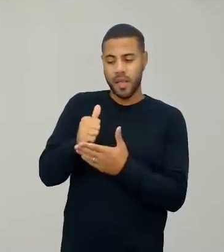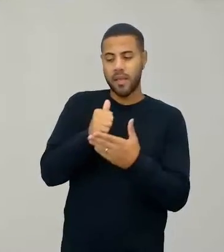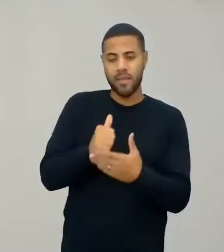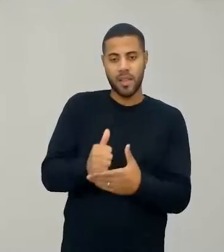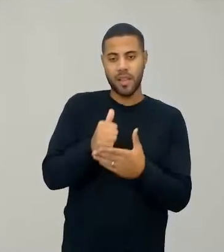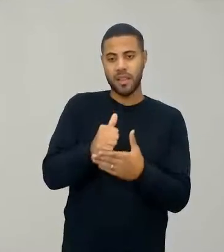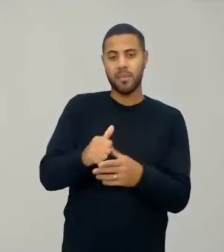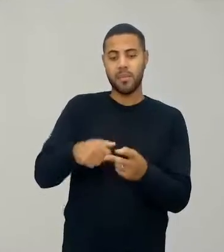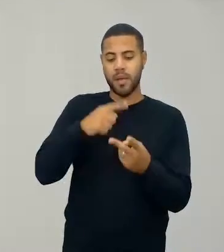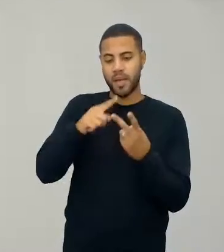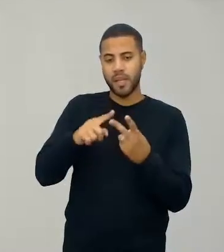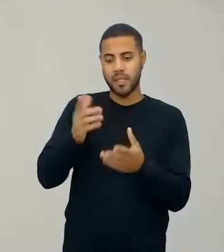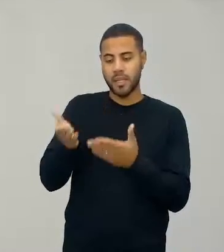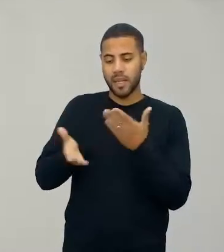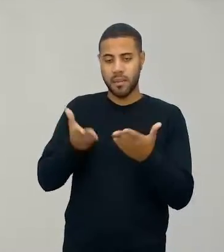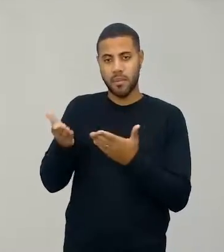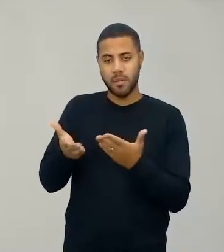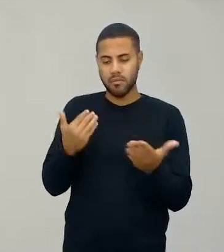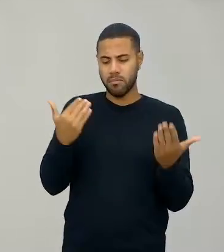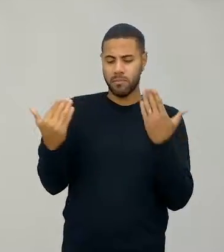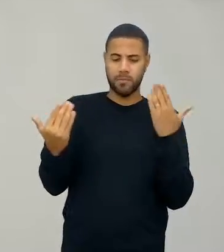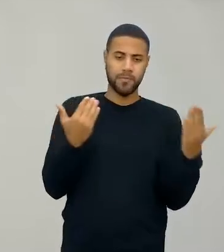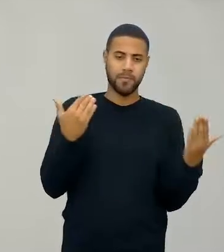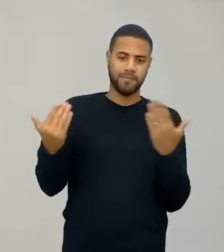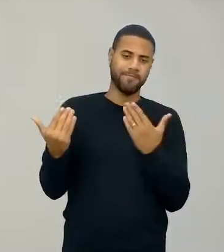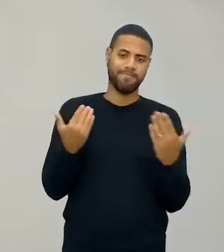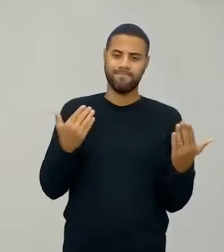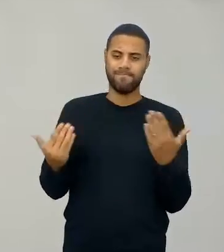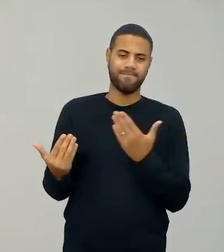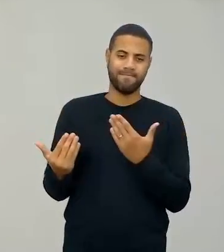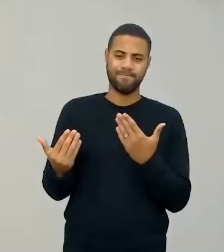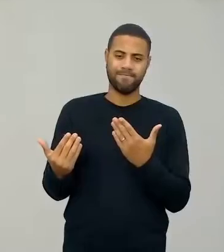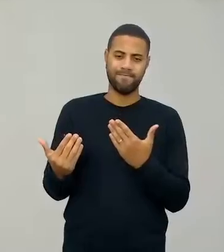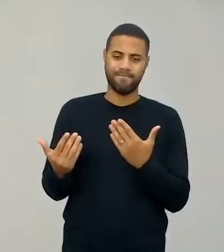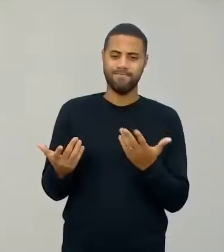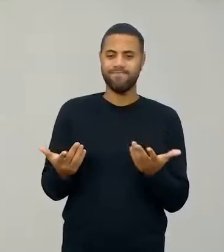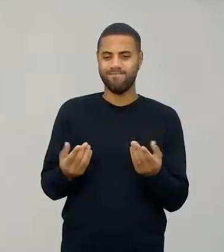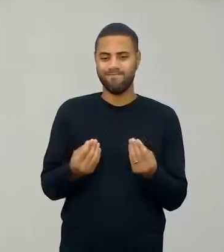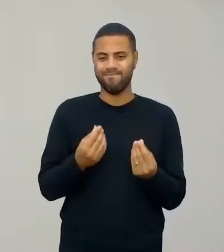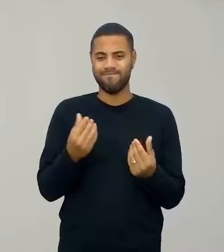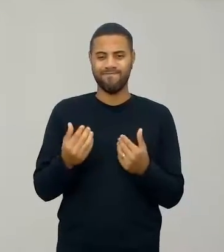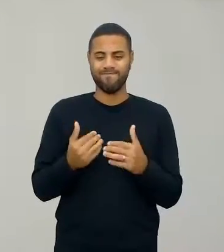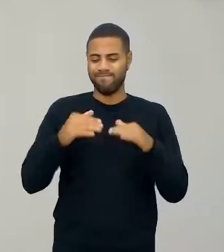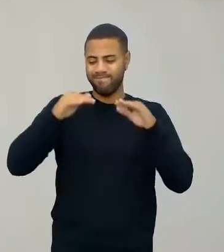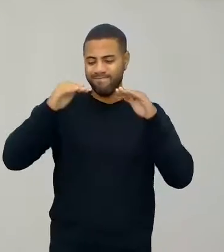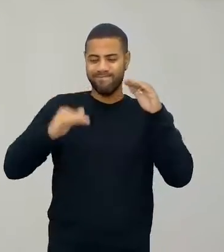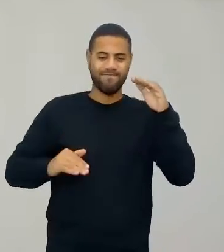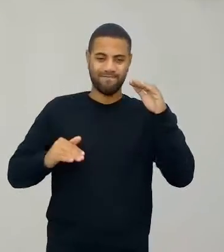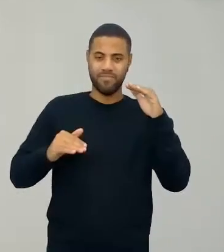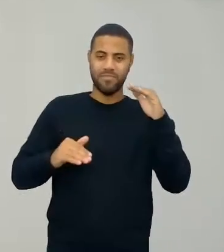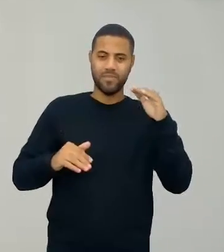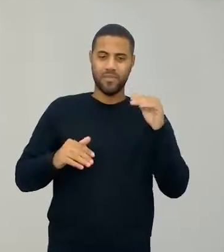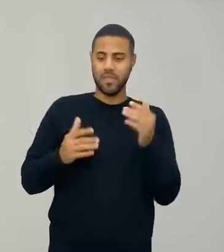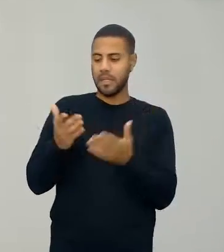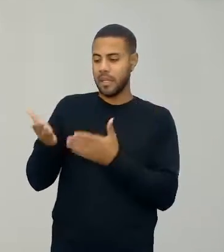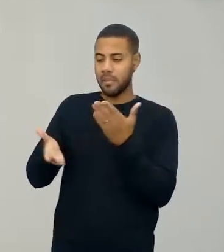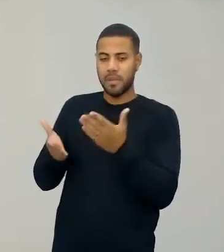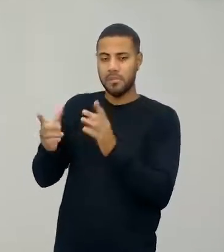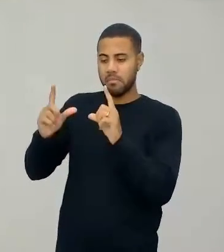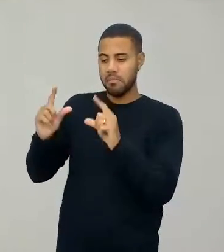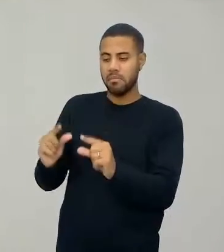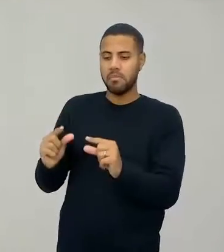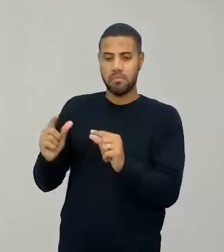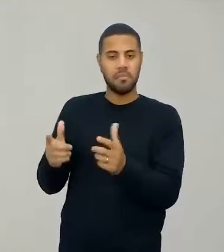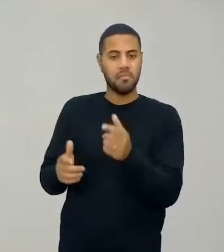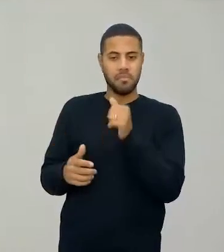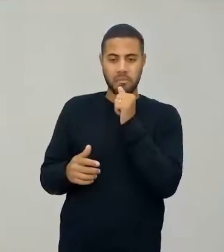de tratamento. Nós vimos ali que os números ficam bem aquém, né, bem abaixo do que seria interessante e o ideal